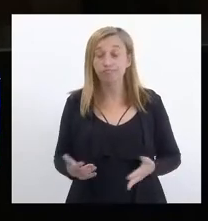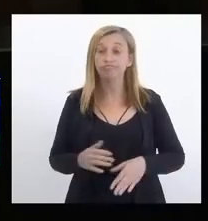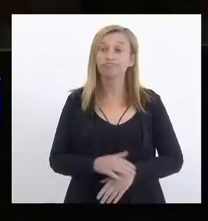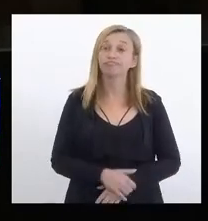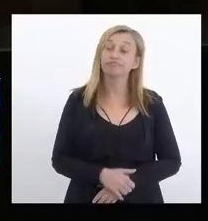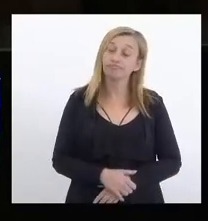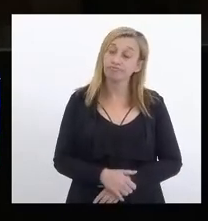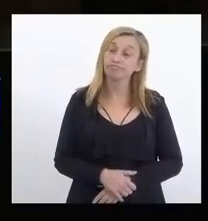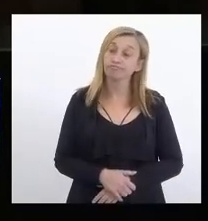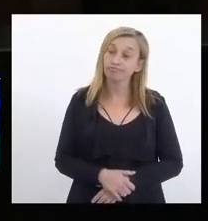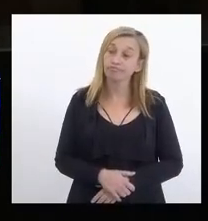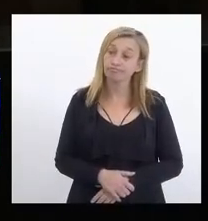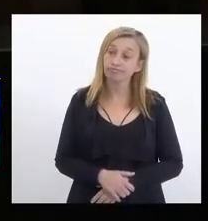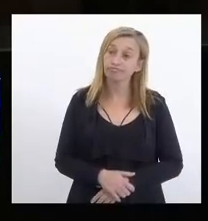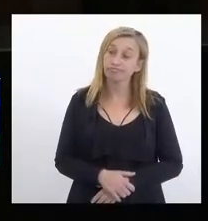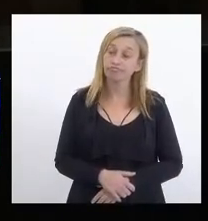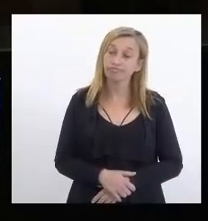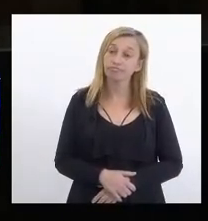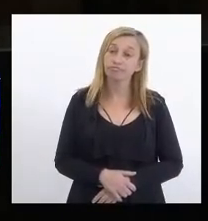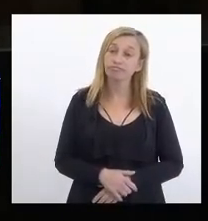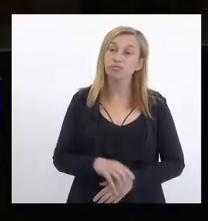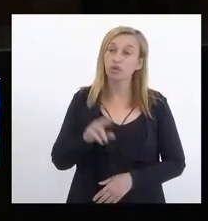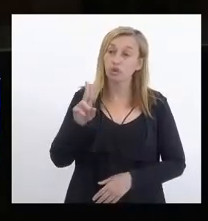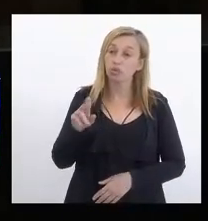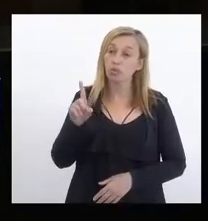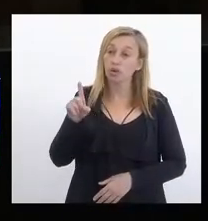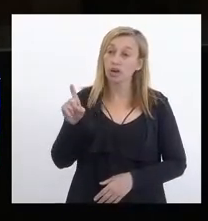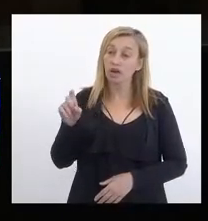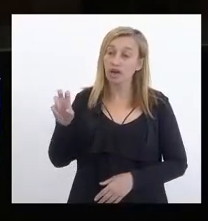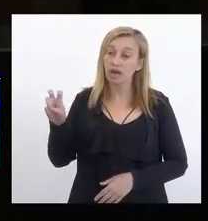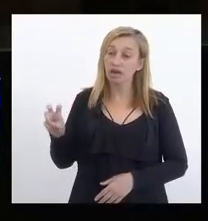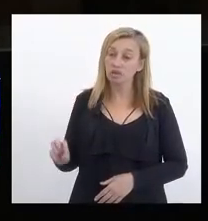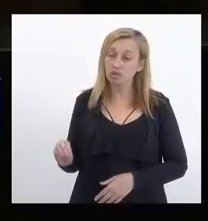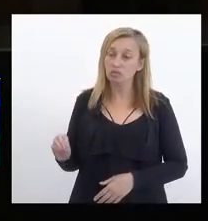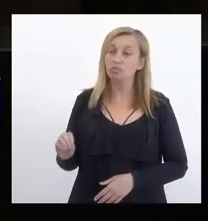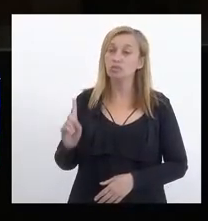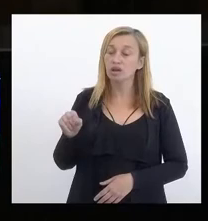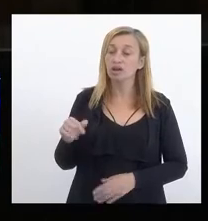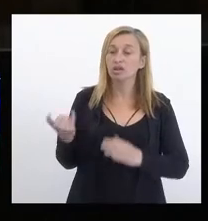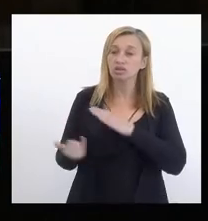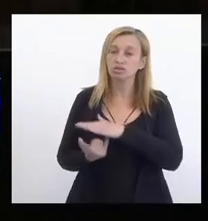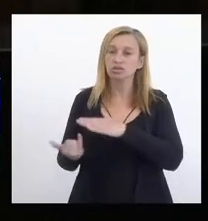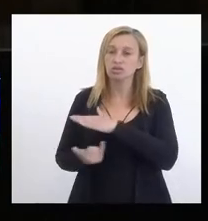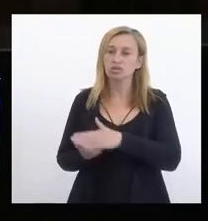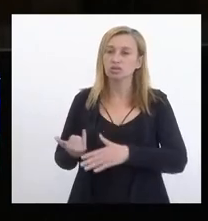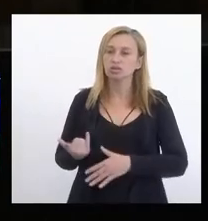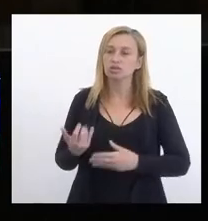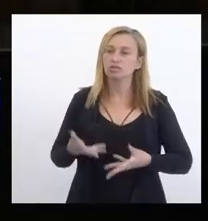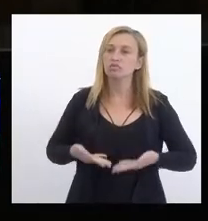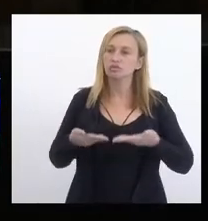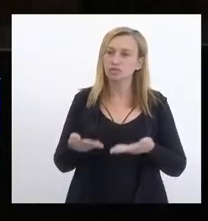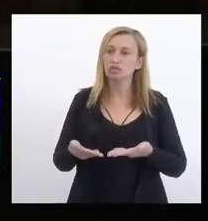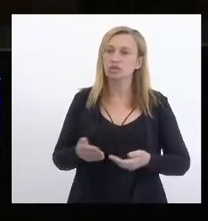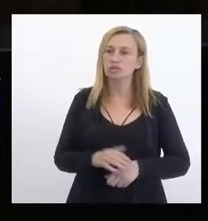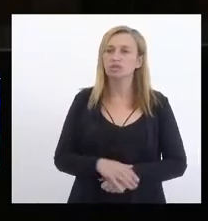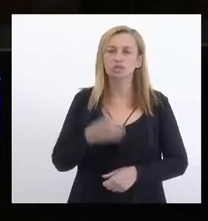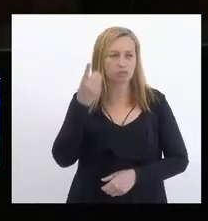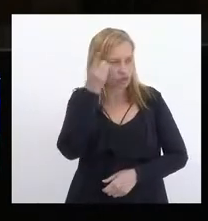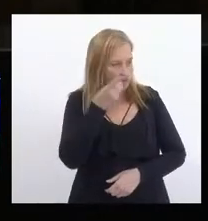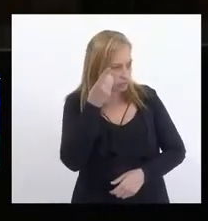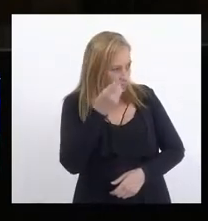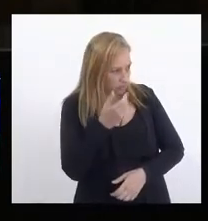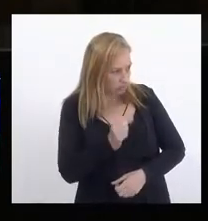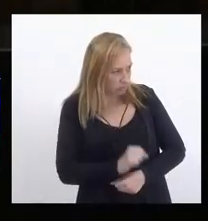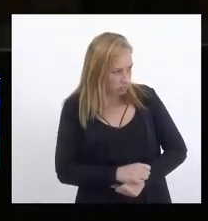daí, o ESO será a instituição a fornecer. Bom, deputado.